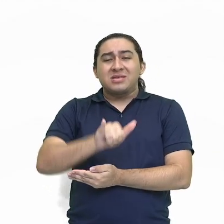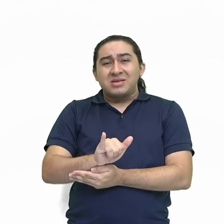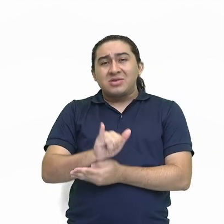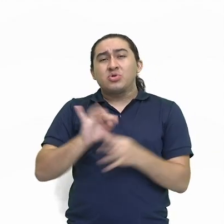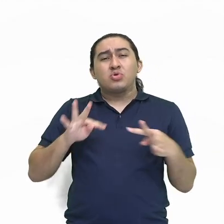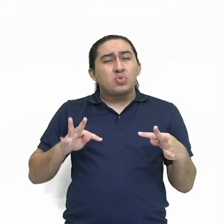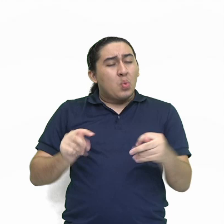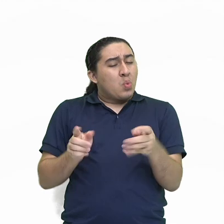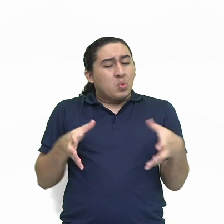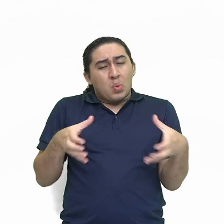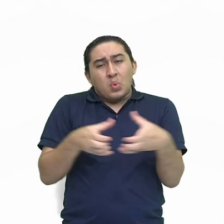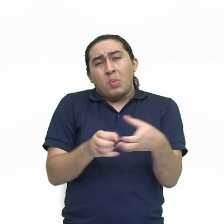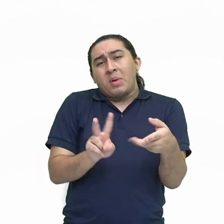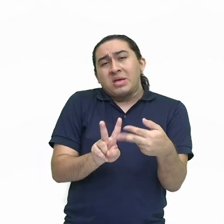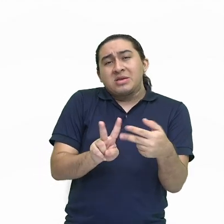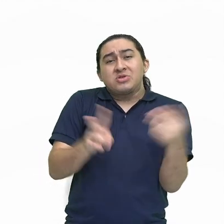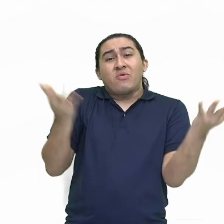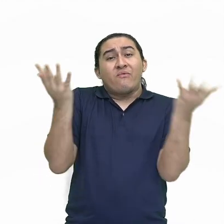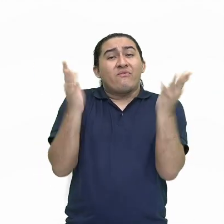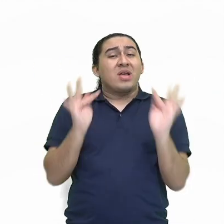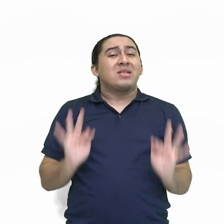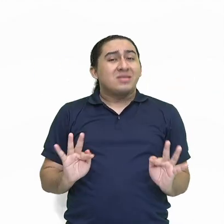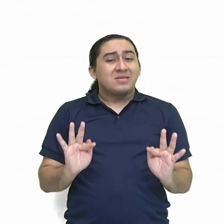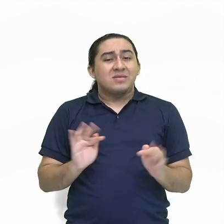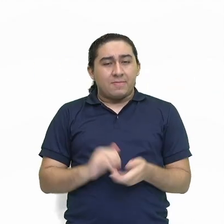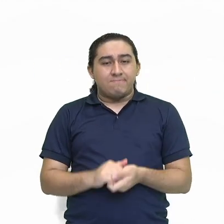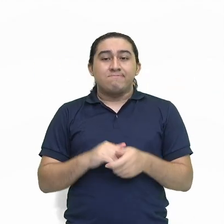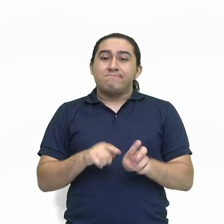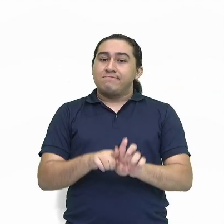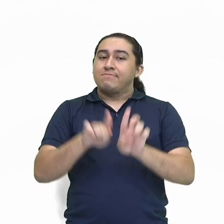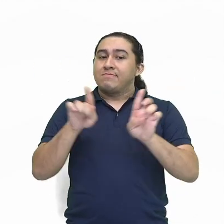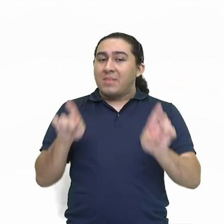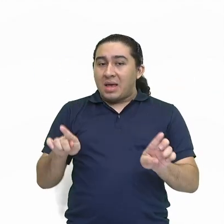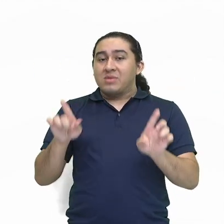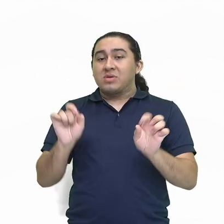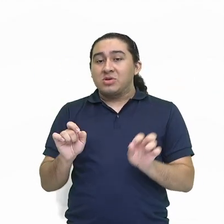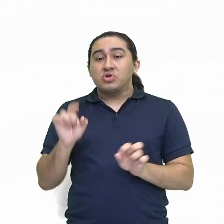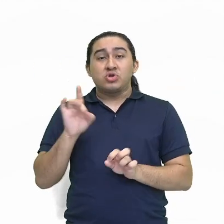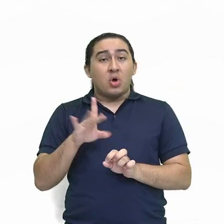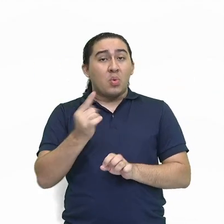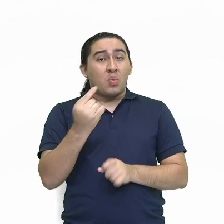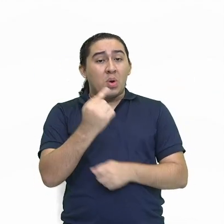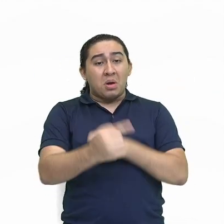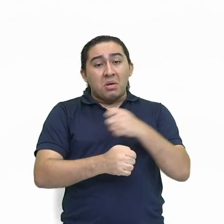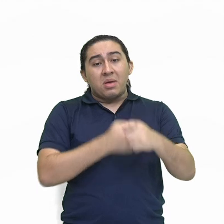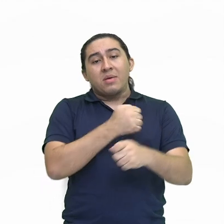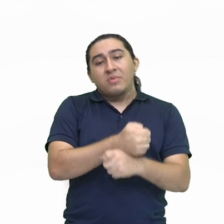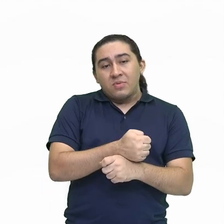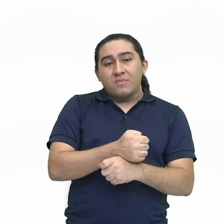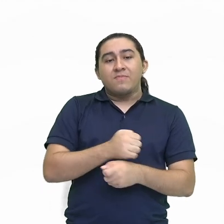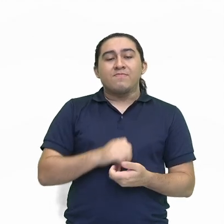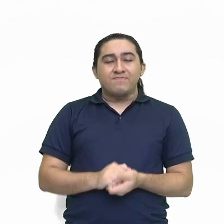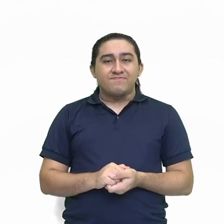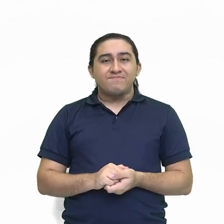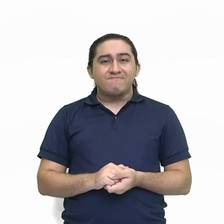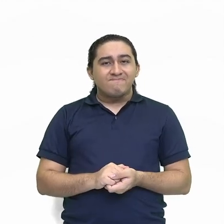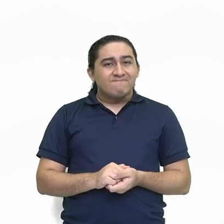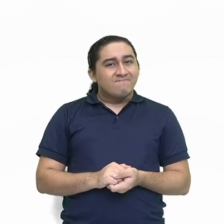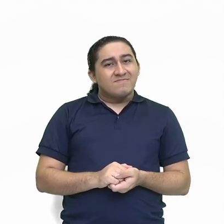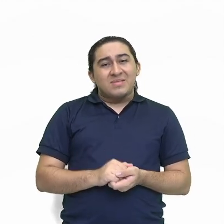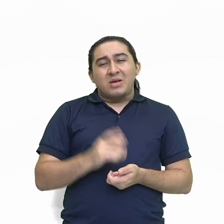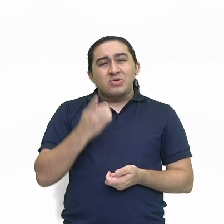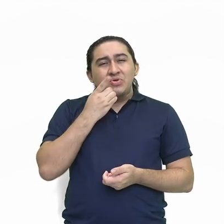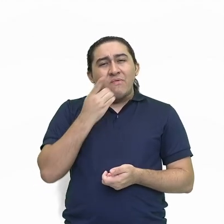toda a tribo, embora isso tenha durado apenas um ano, quando